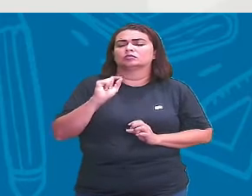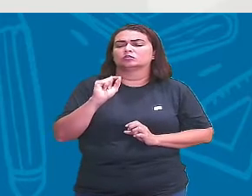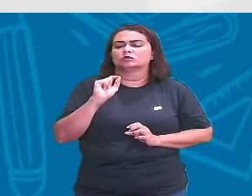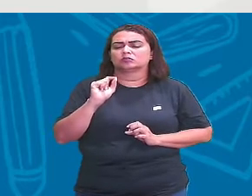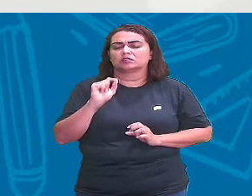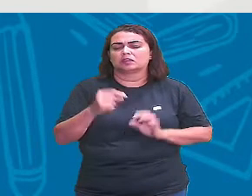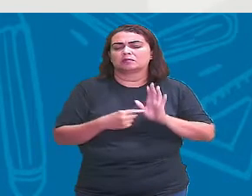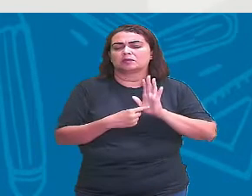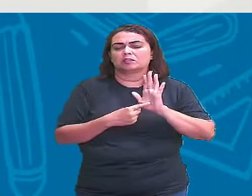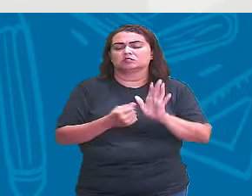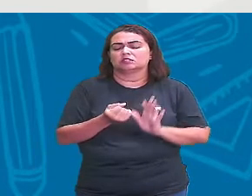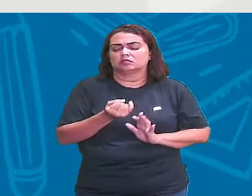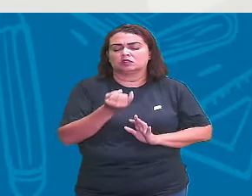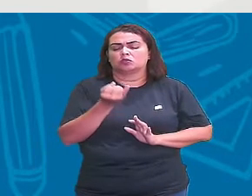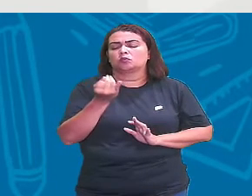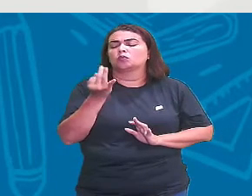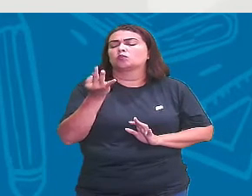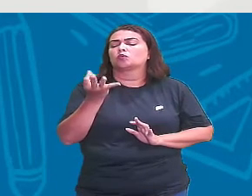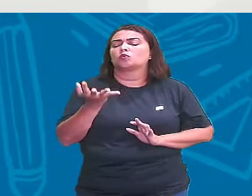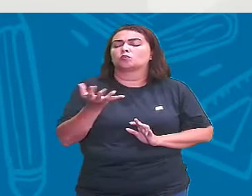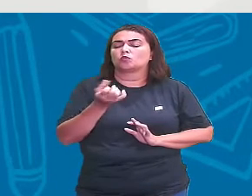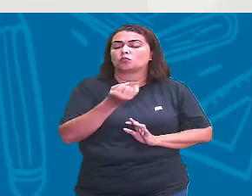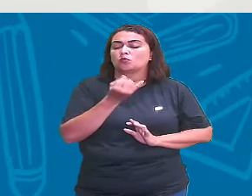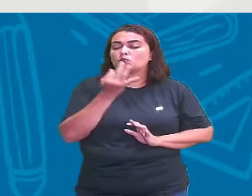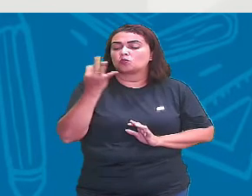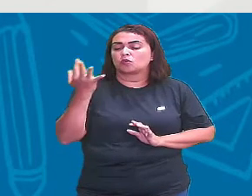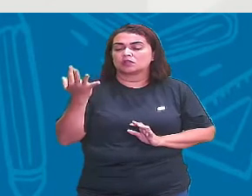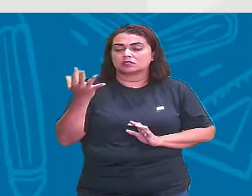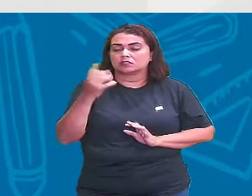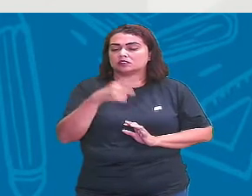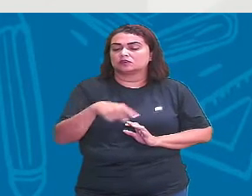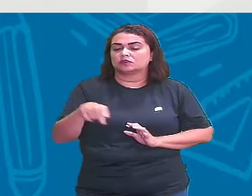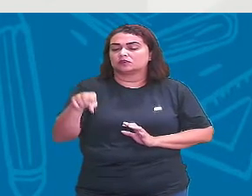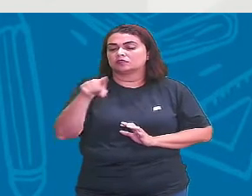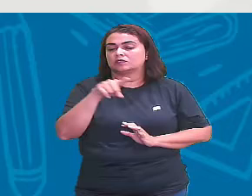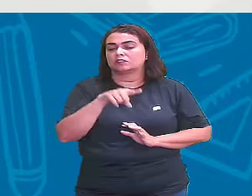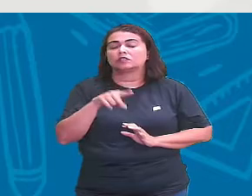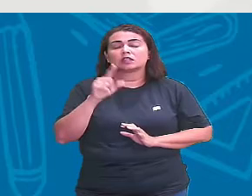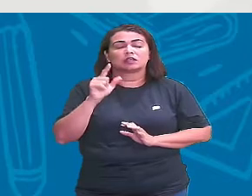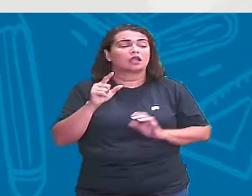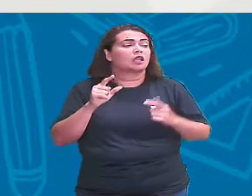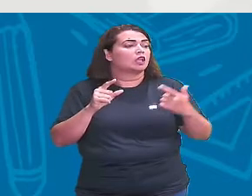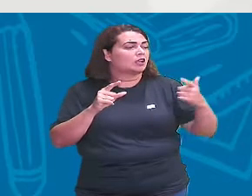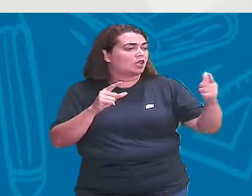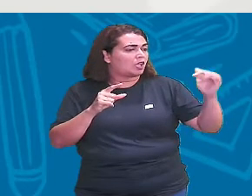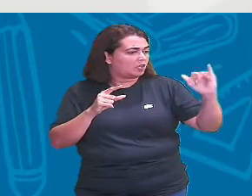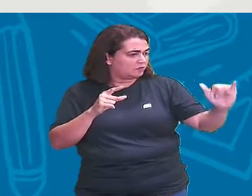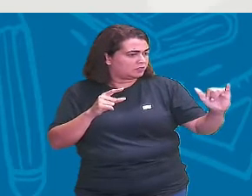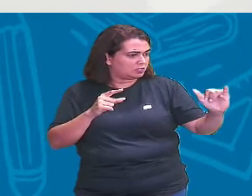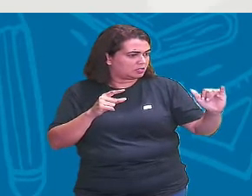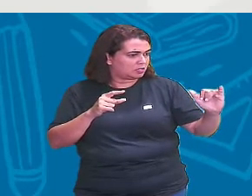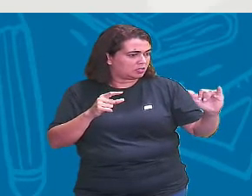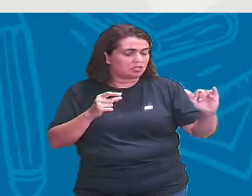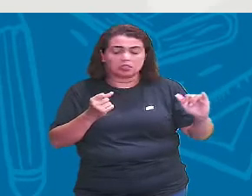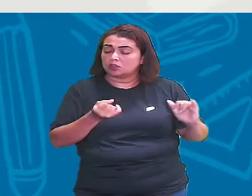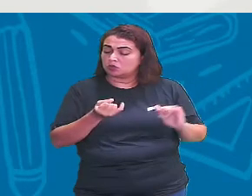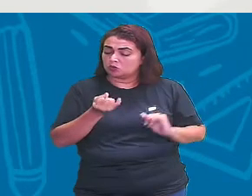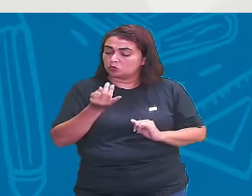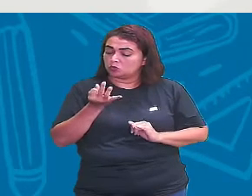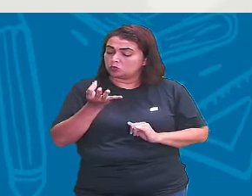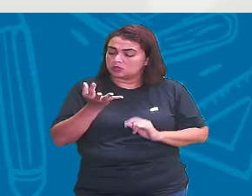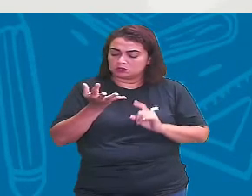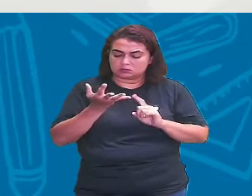uma quantidade? É quando você quer dizer para outra pessoa quantos números você